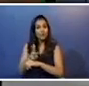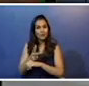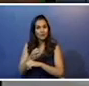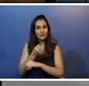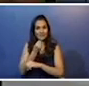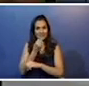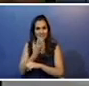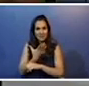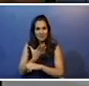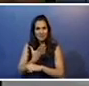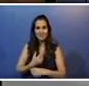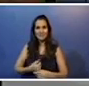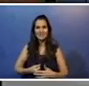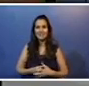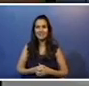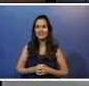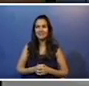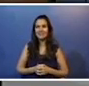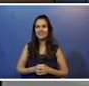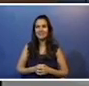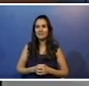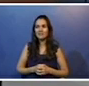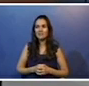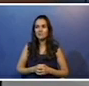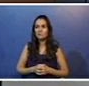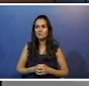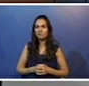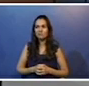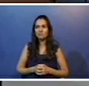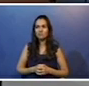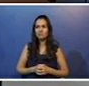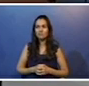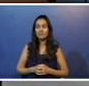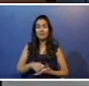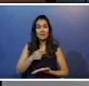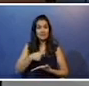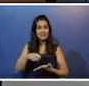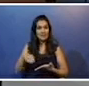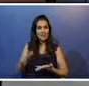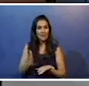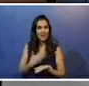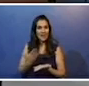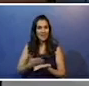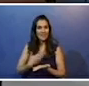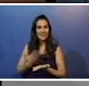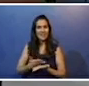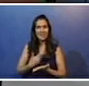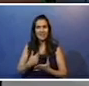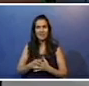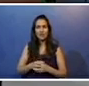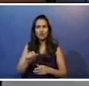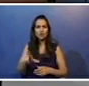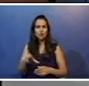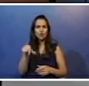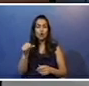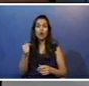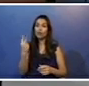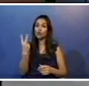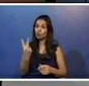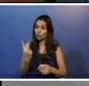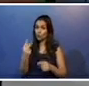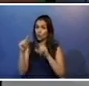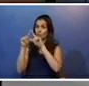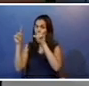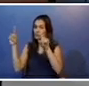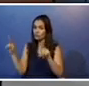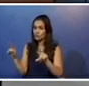sobre esse assunto na videoaula, ok? Entenderam? Então escreva no caderninho. Escolhe a figurinha e a